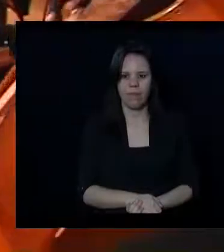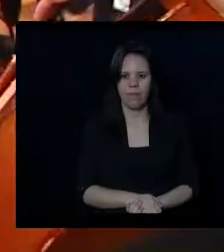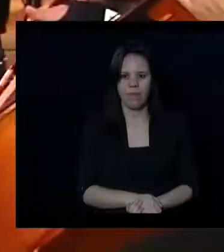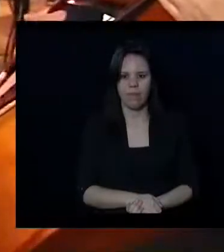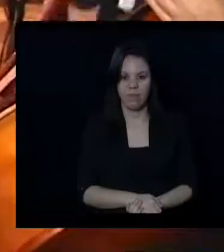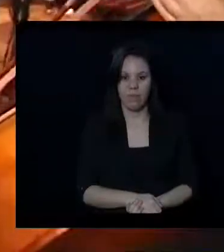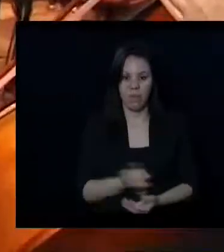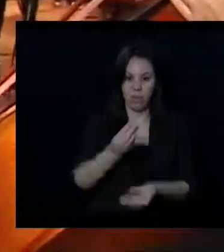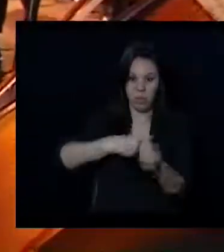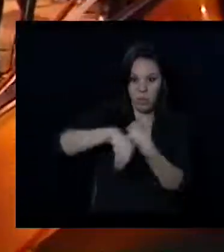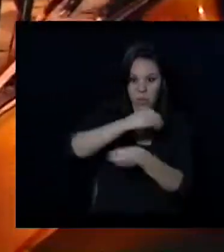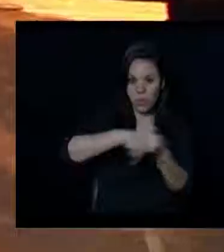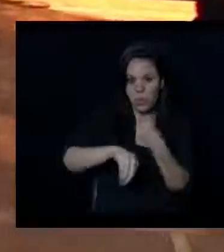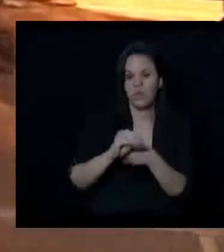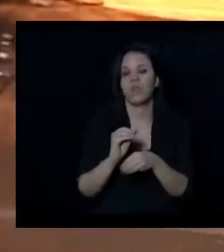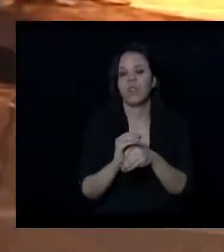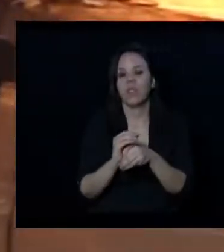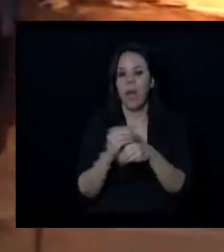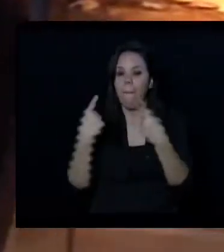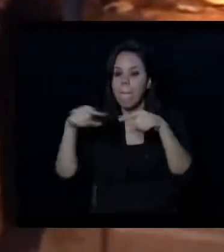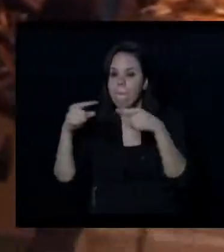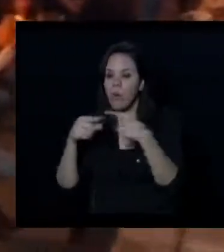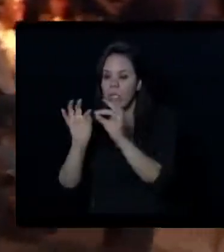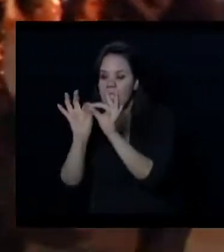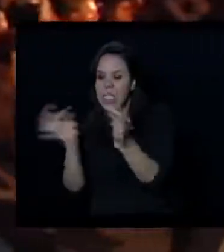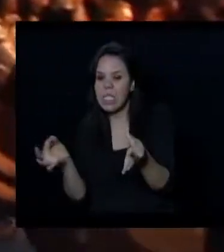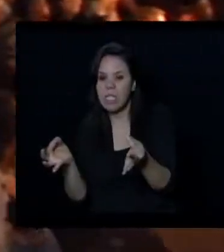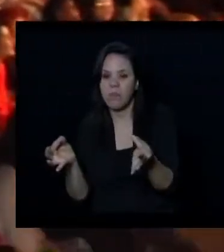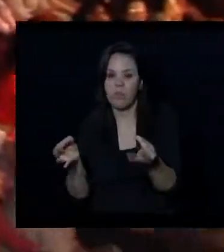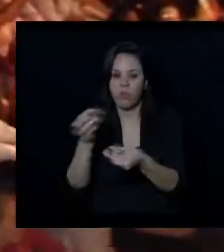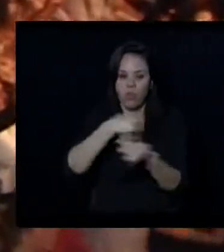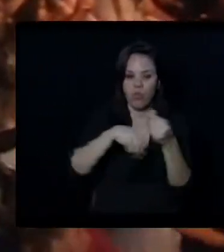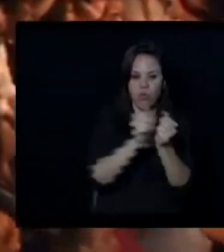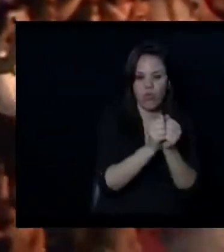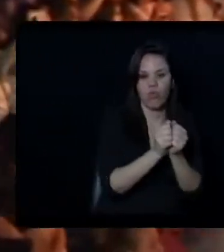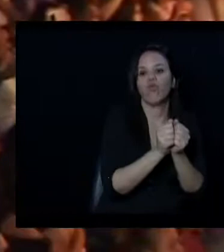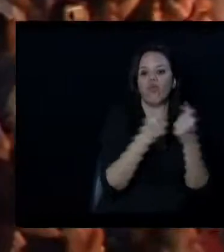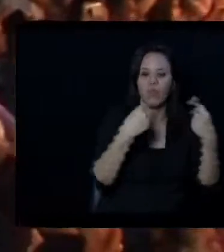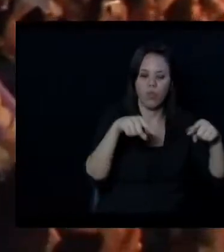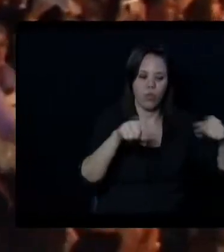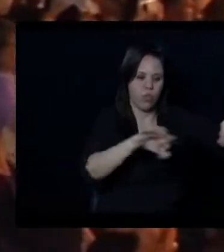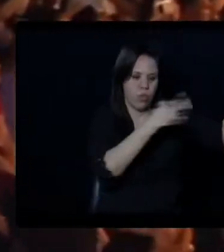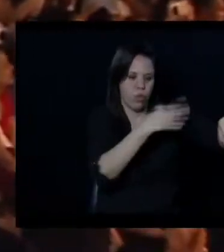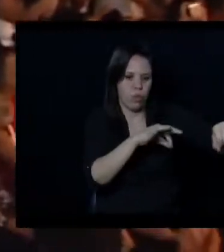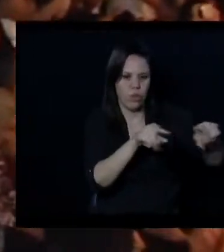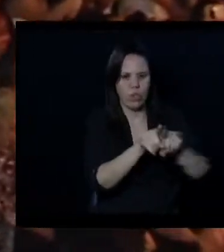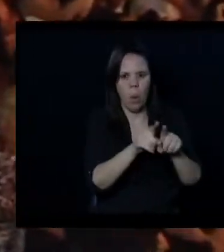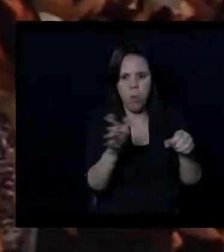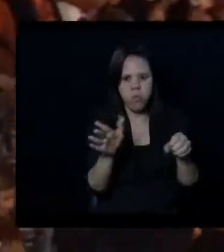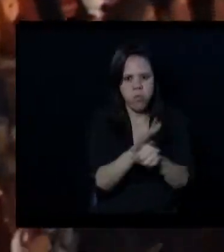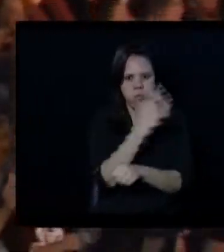A mistura do popular com a música de orquestra lotou a Lagoa do Taquaral